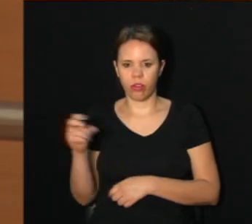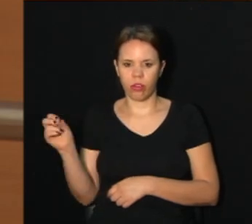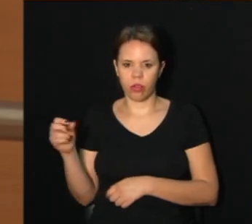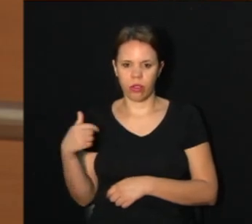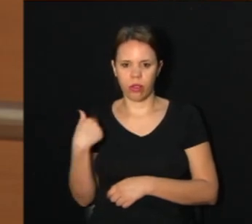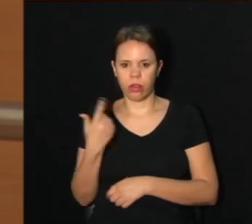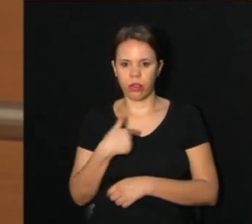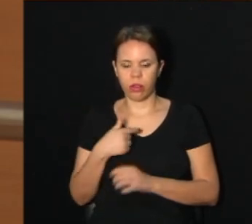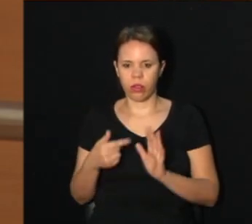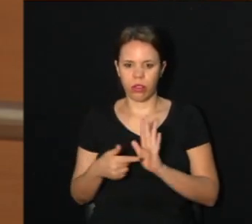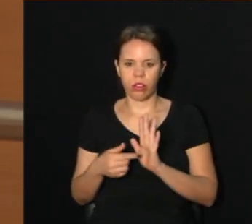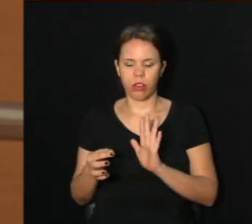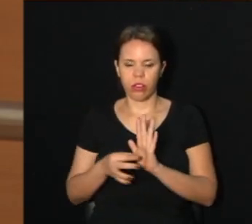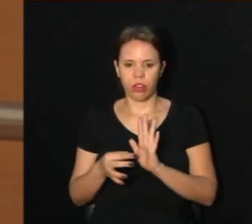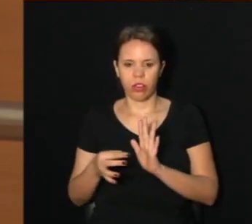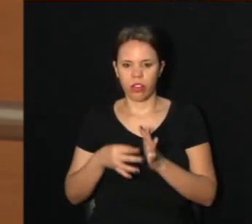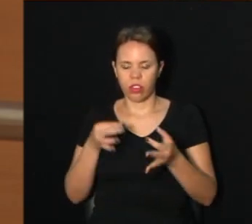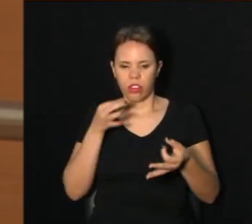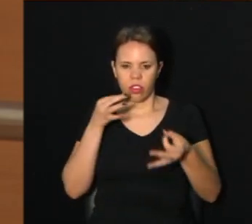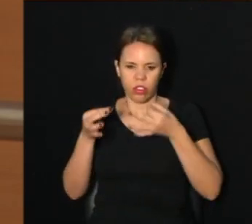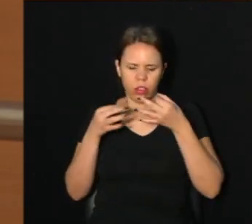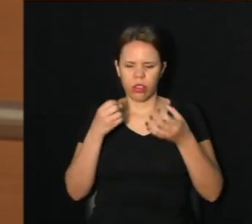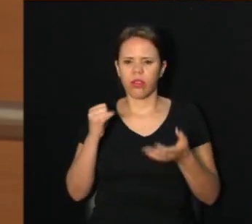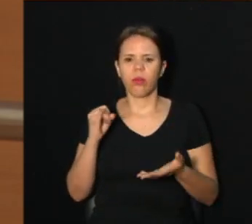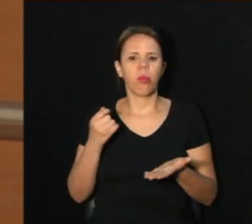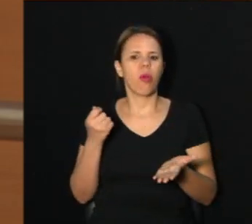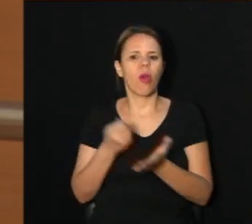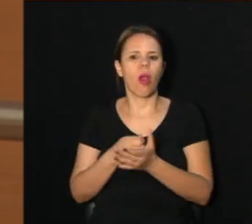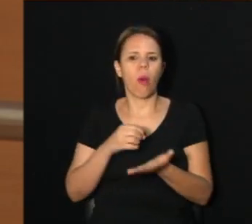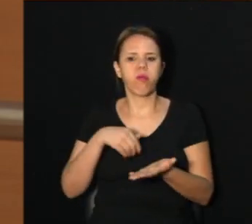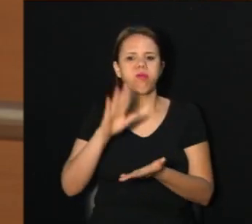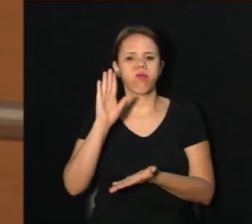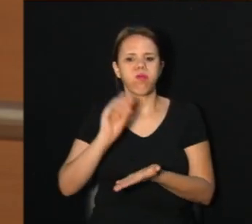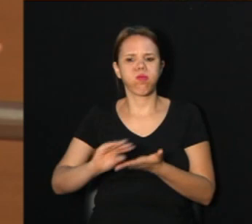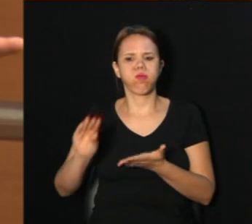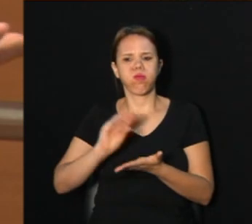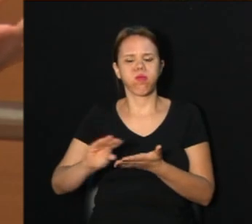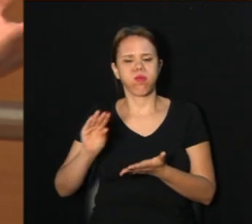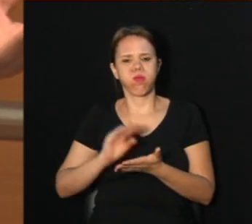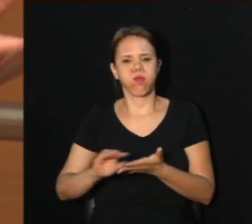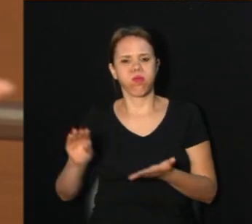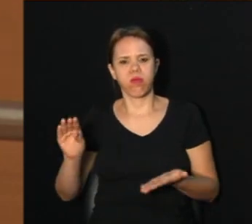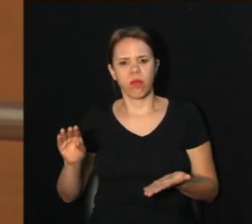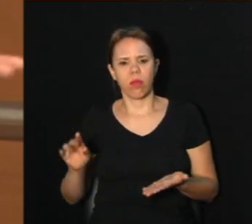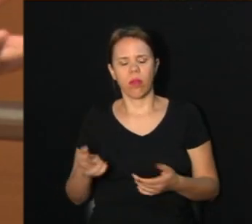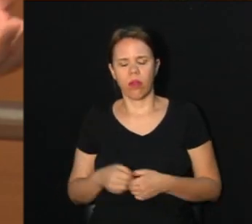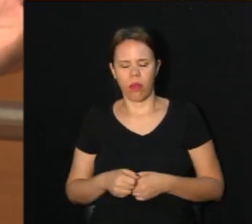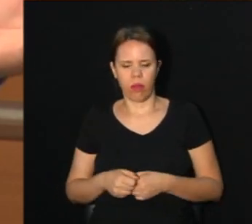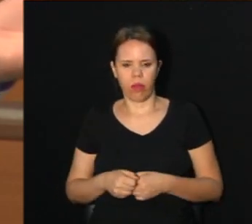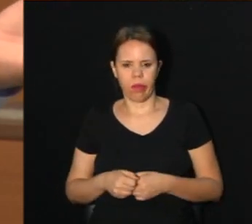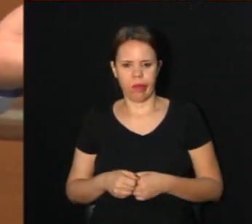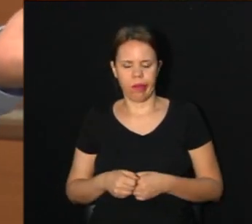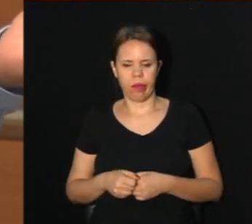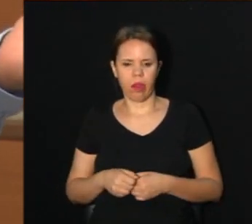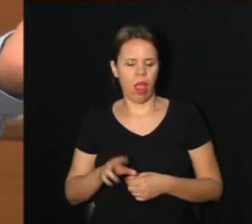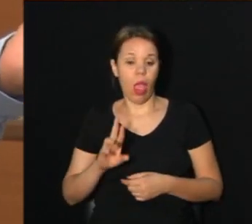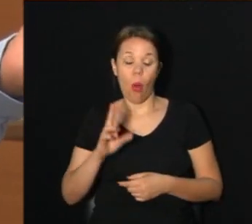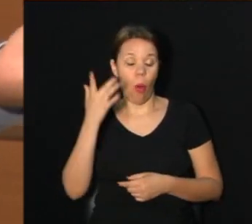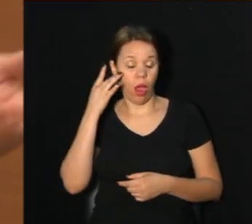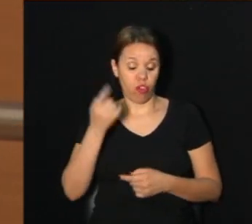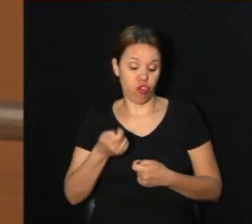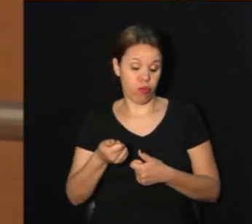da nossa manifestação crítica a se criar mais despesas para o município. Quando a gente fala despesas, a sucumbência acho que não é despesa para o município quem